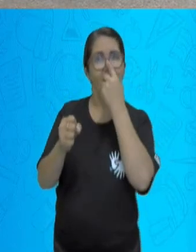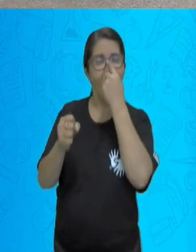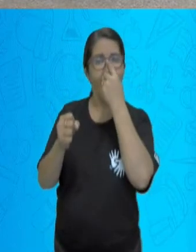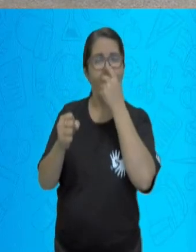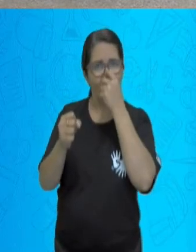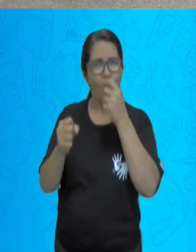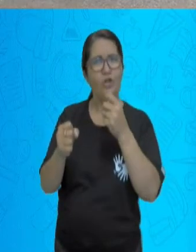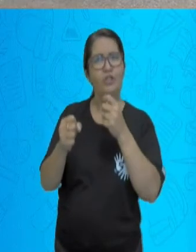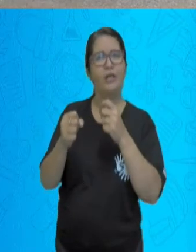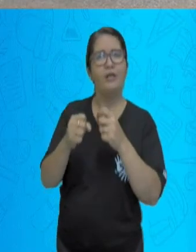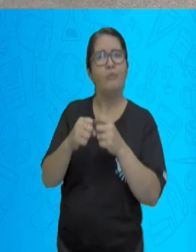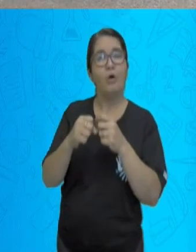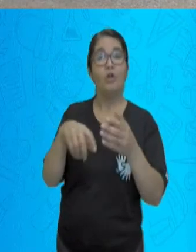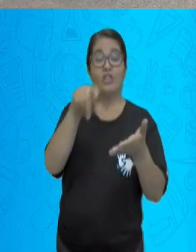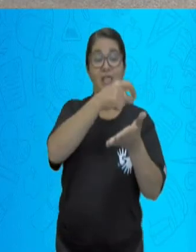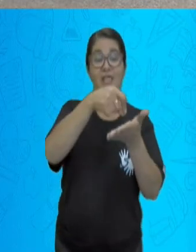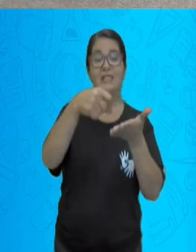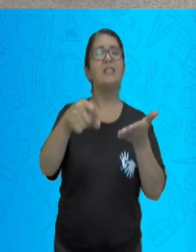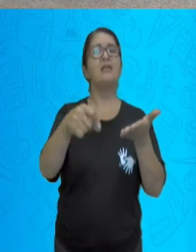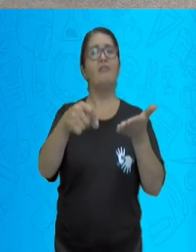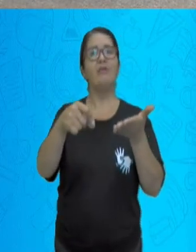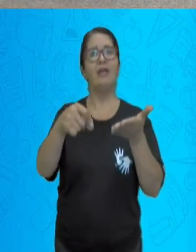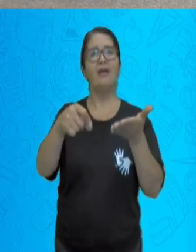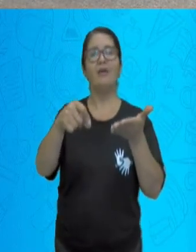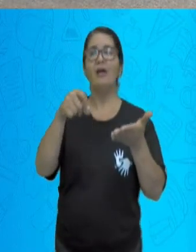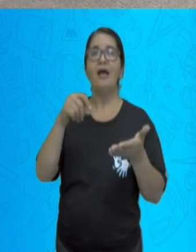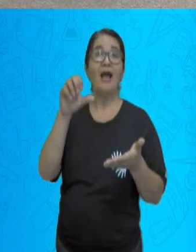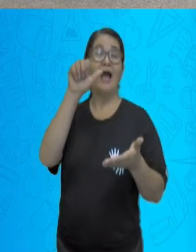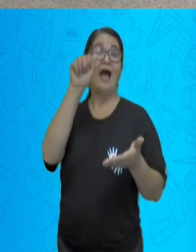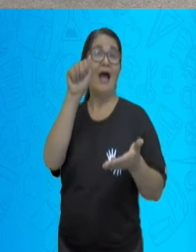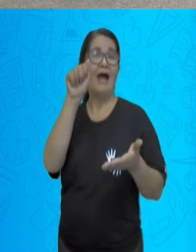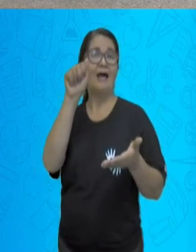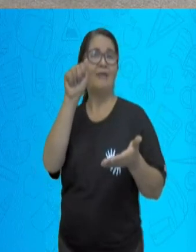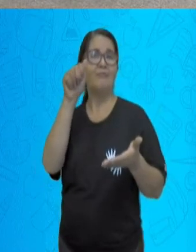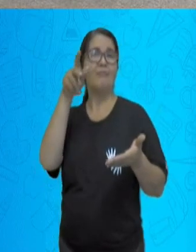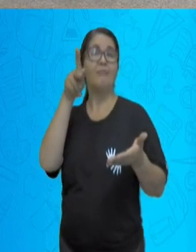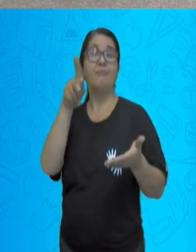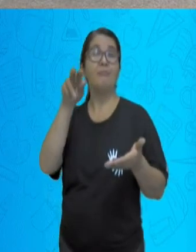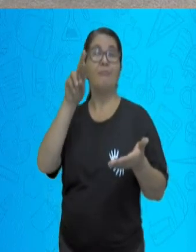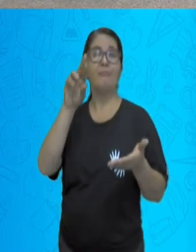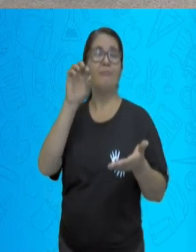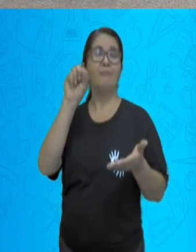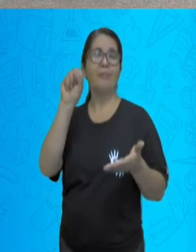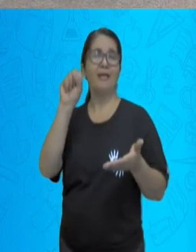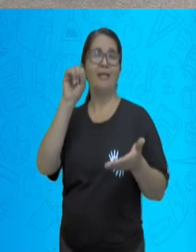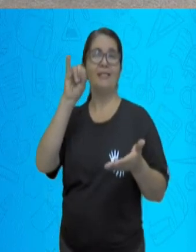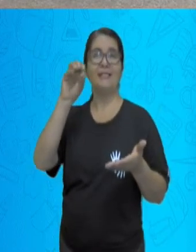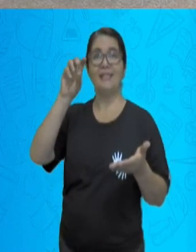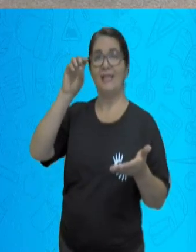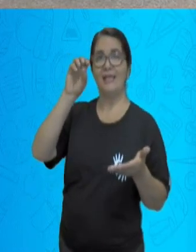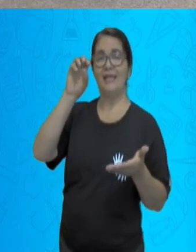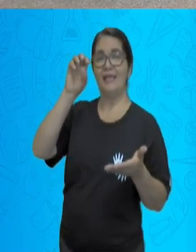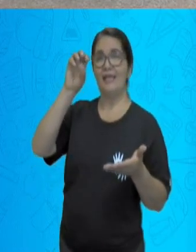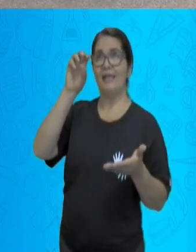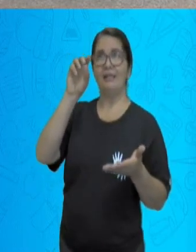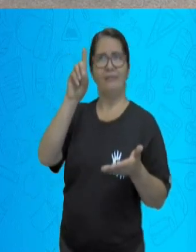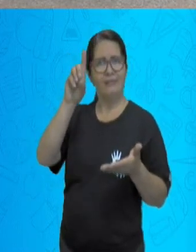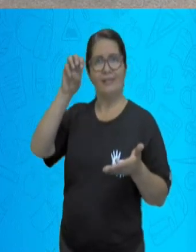presidenta ou a presidente. Ambos estão corretos.